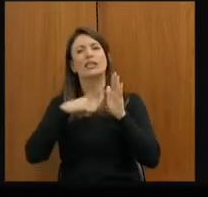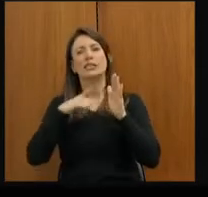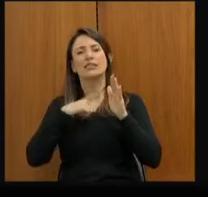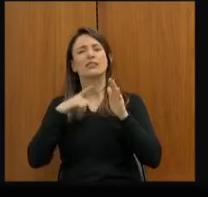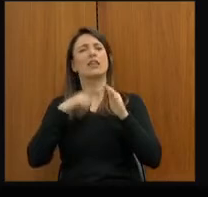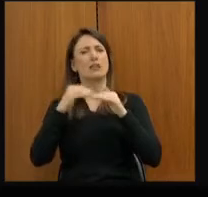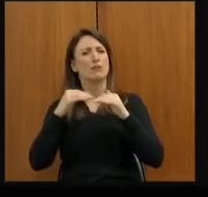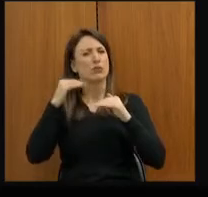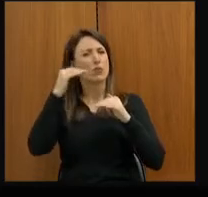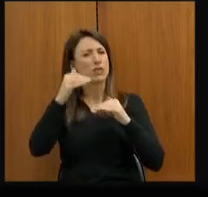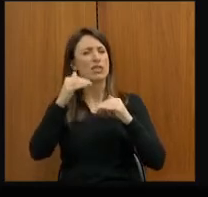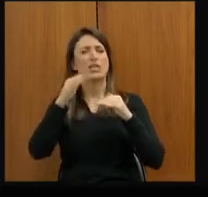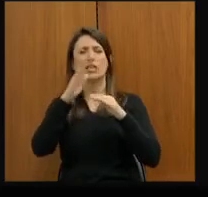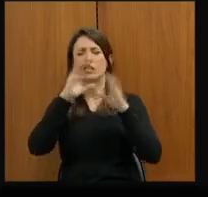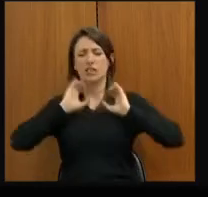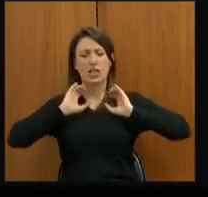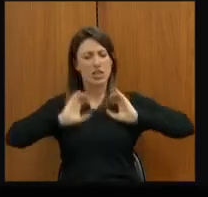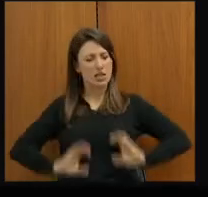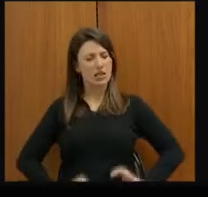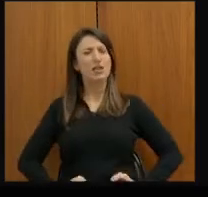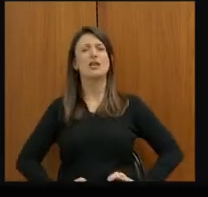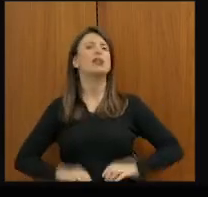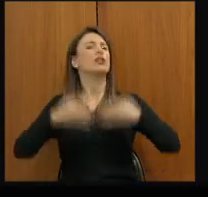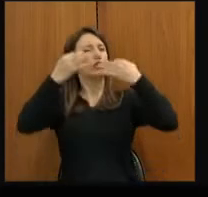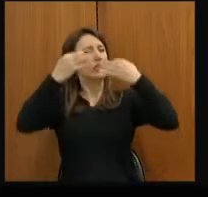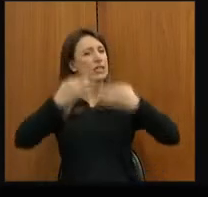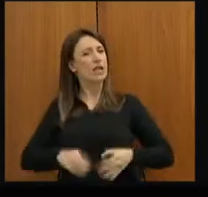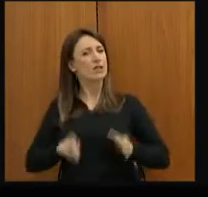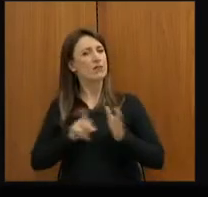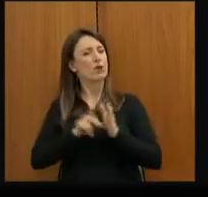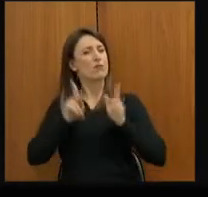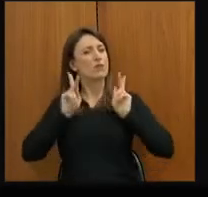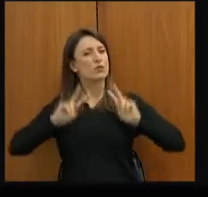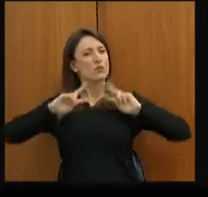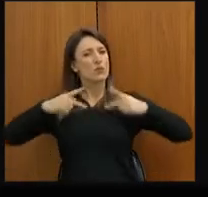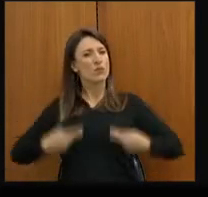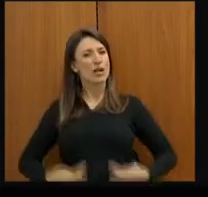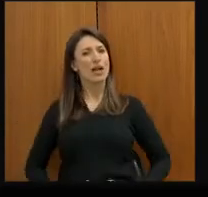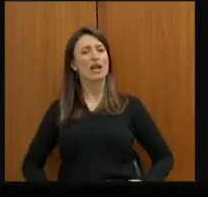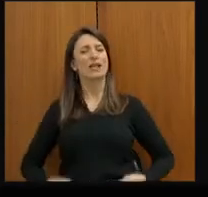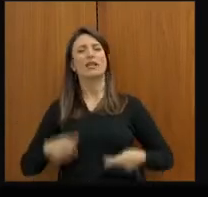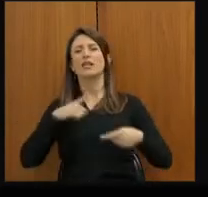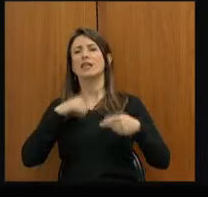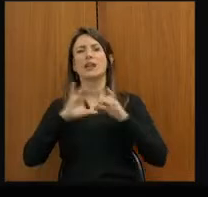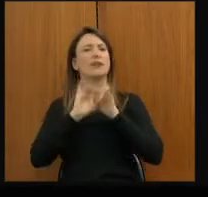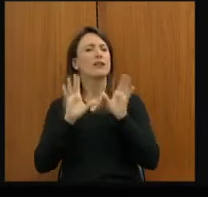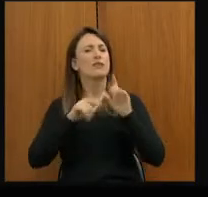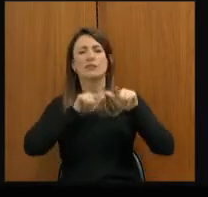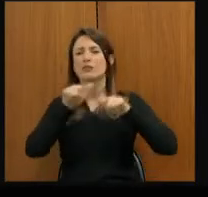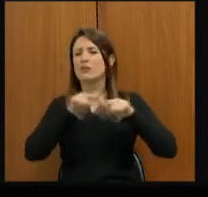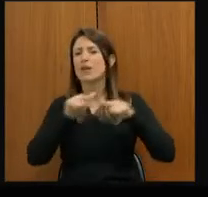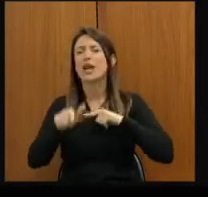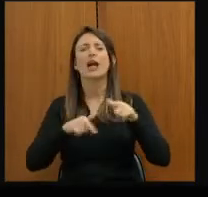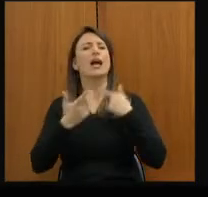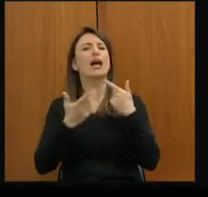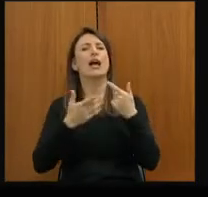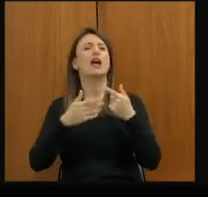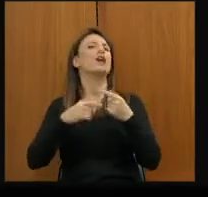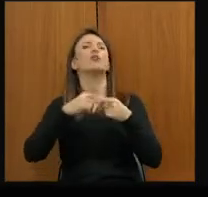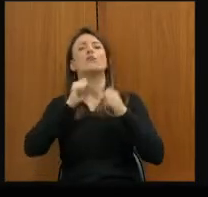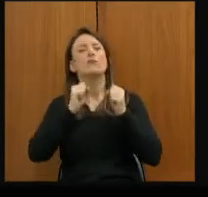da pessoa humana os valores sociais do trabalho livre iniciativa eo pluralismo político